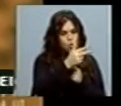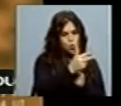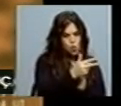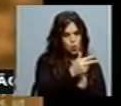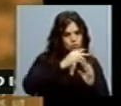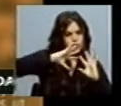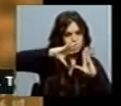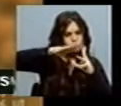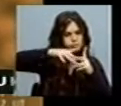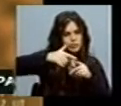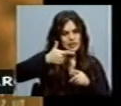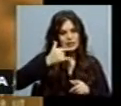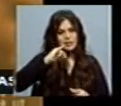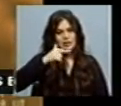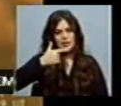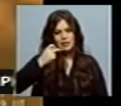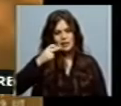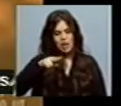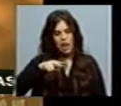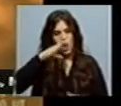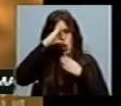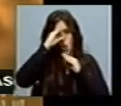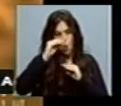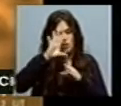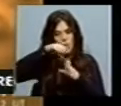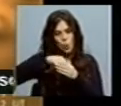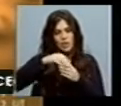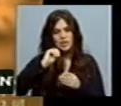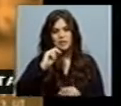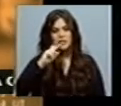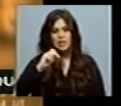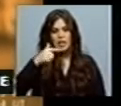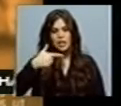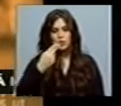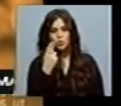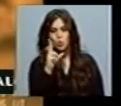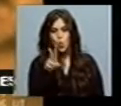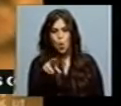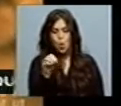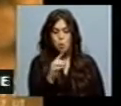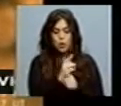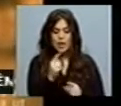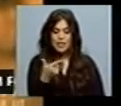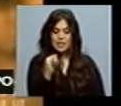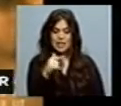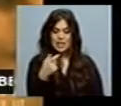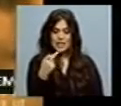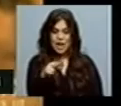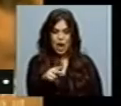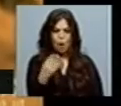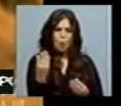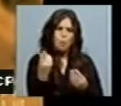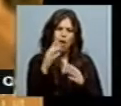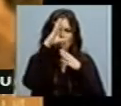de Titã, uma das luas de Saturno. E Titã sempre foi uma lua absolutamente deliciosa para os